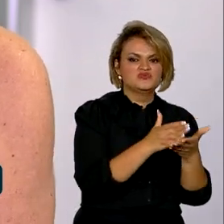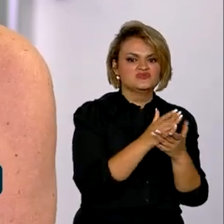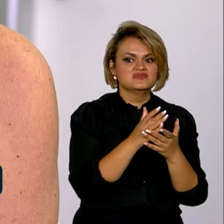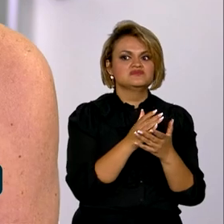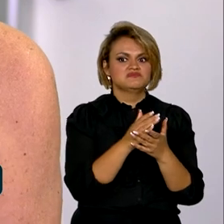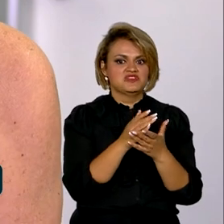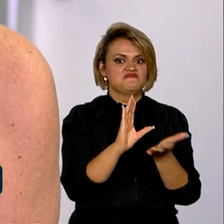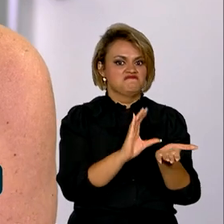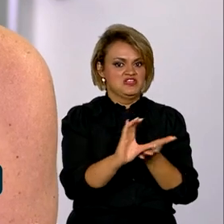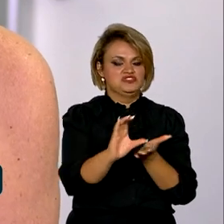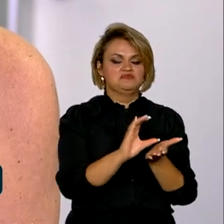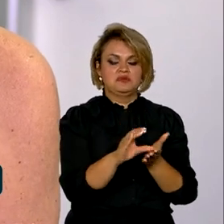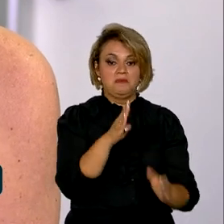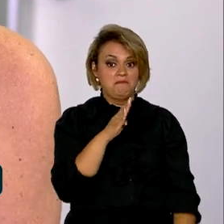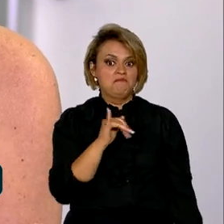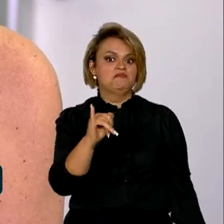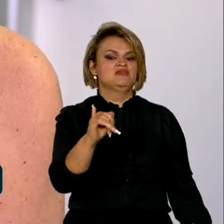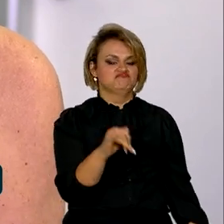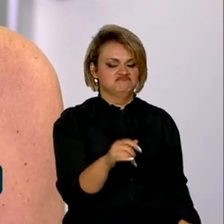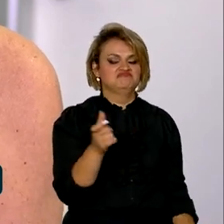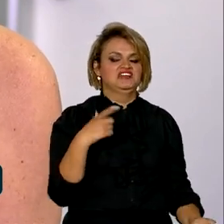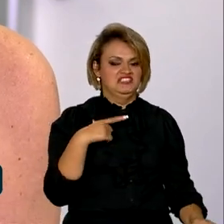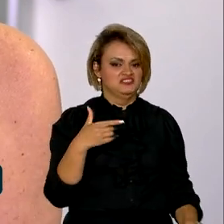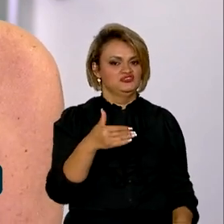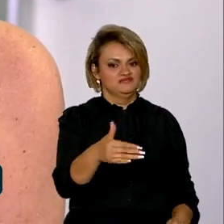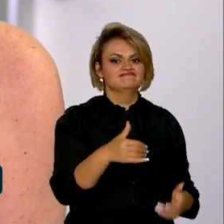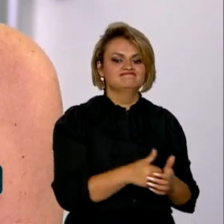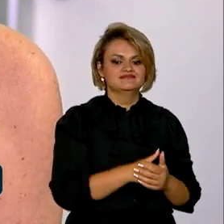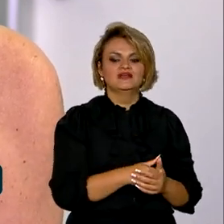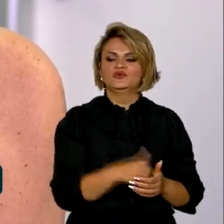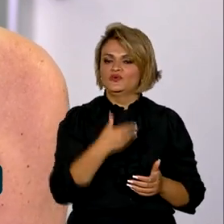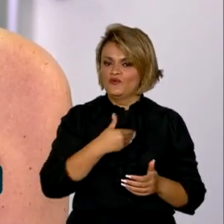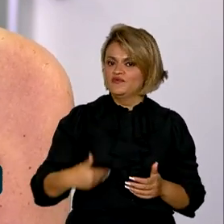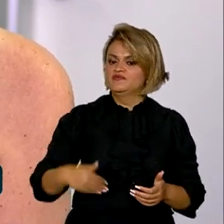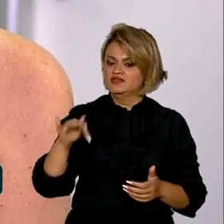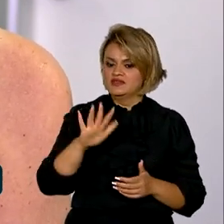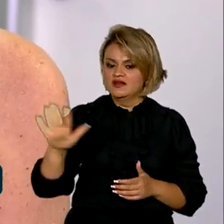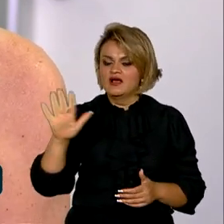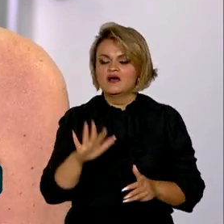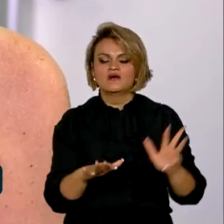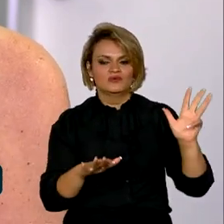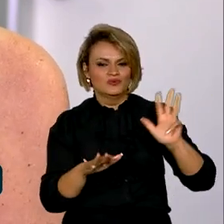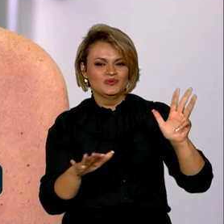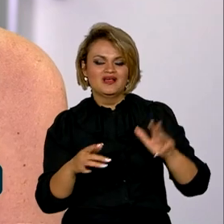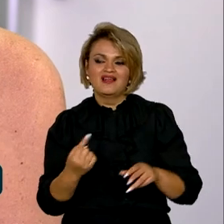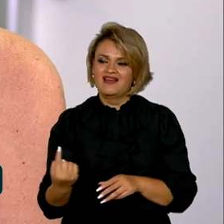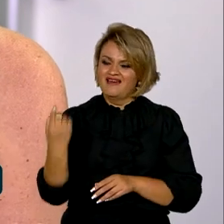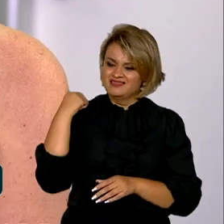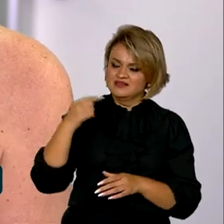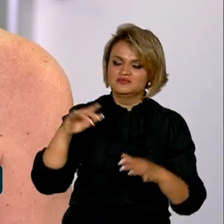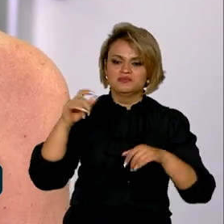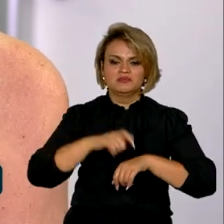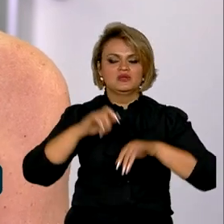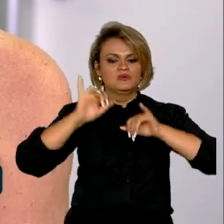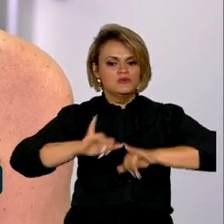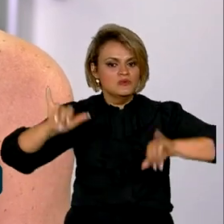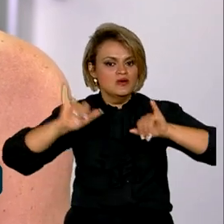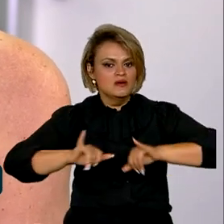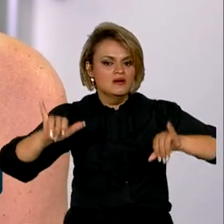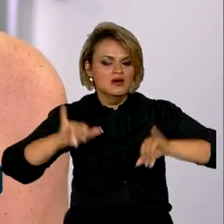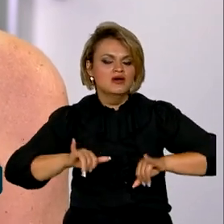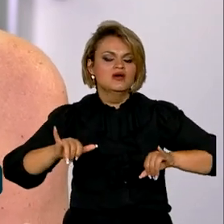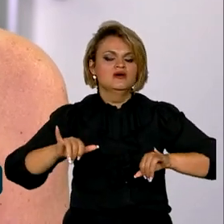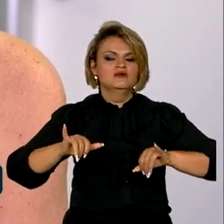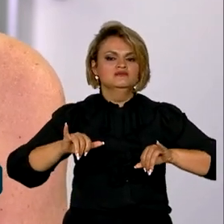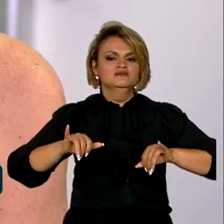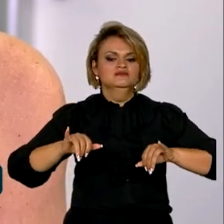de investimentos do governo federal, do presidente Lula, né, que tem desde o período aí de campanha